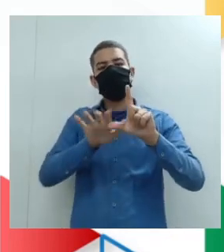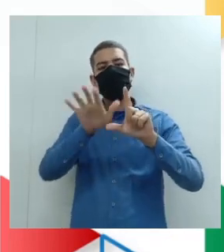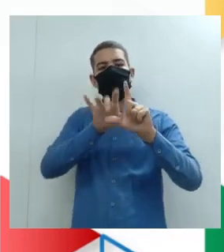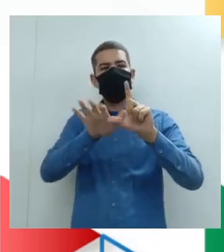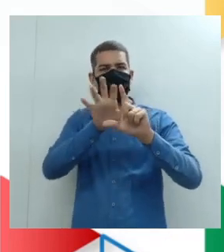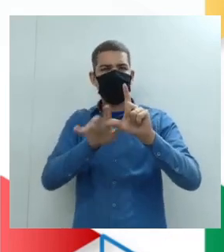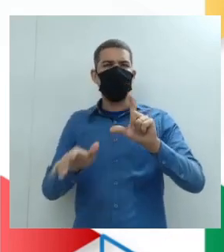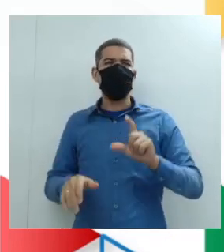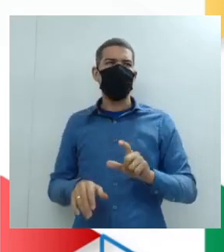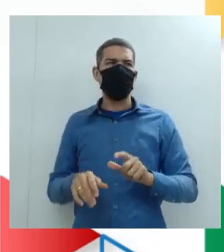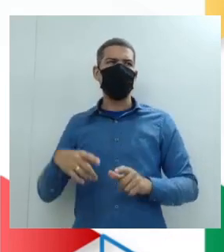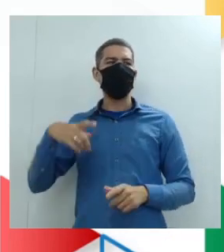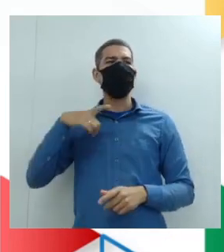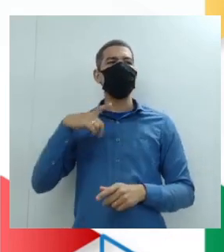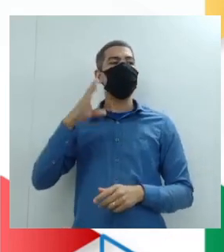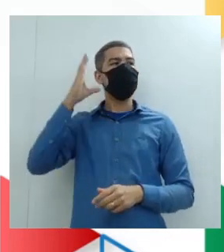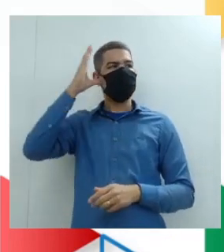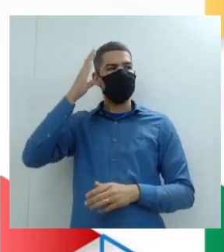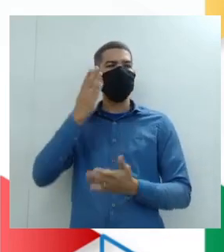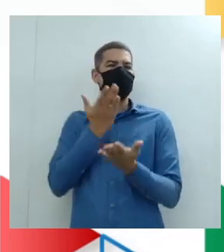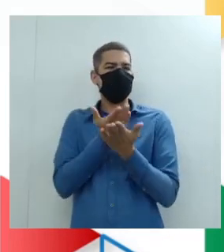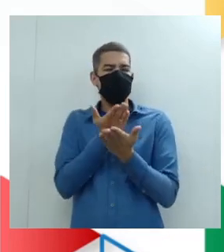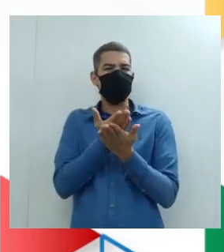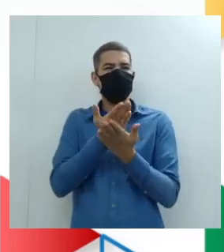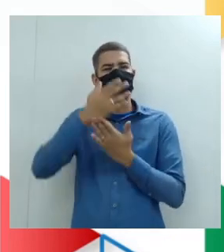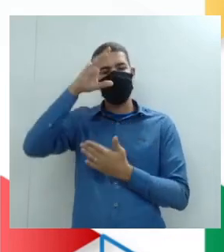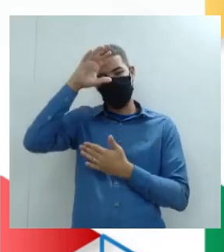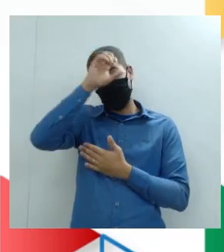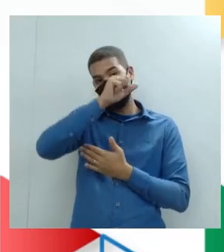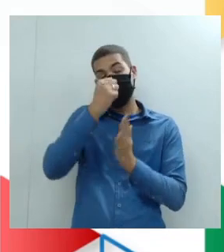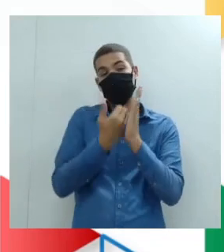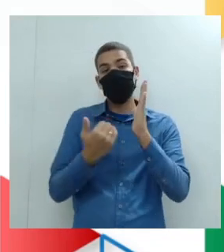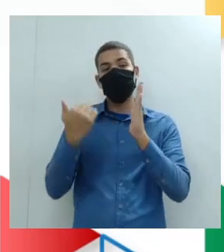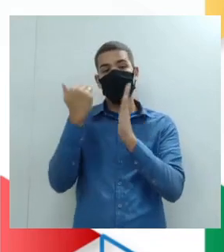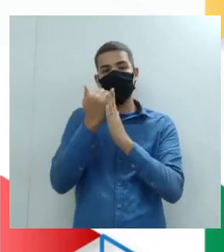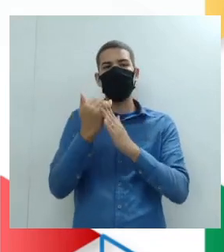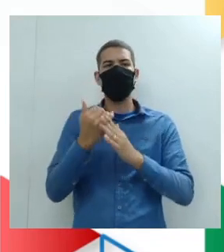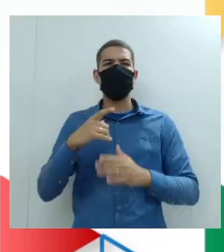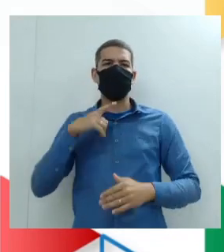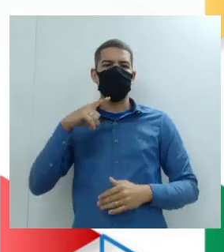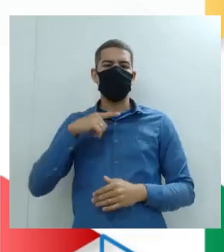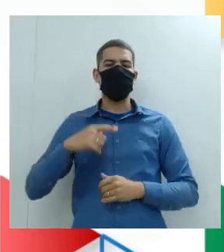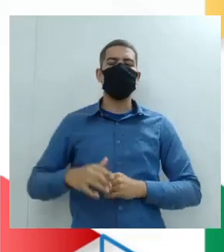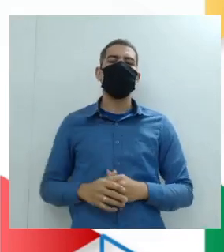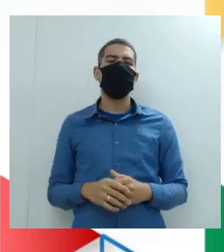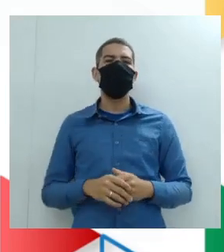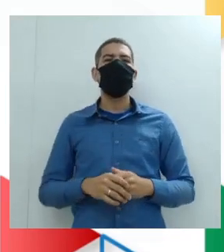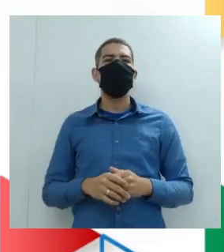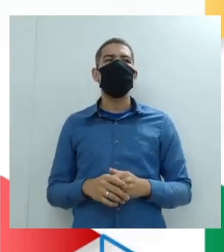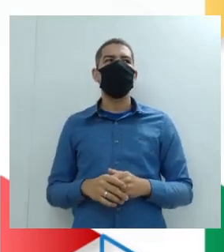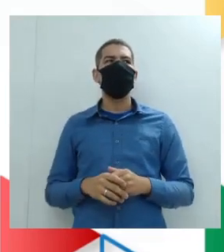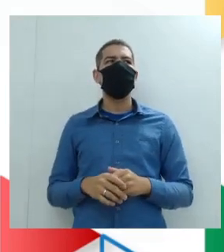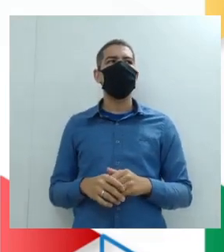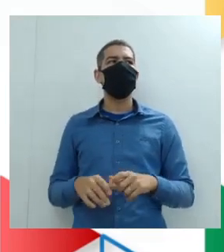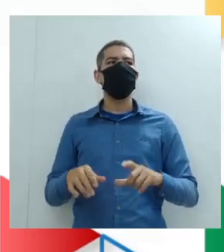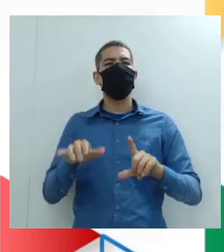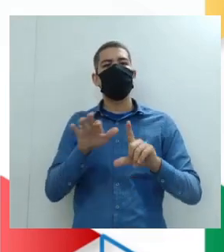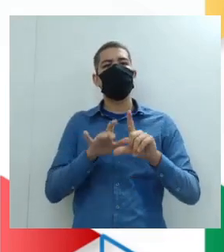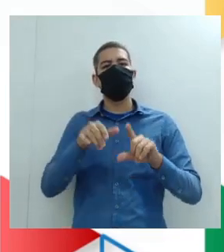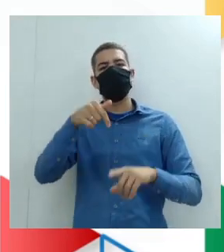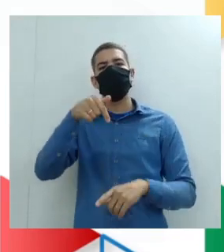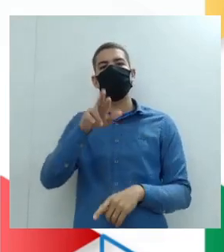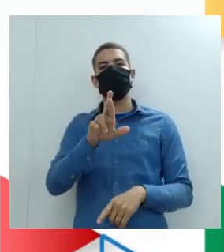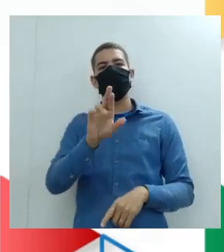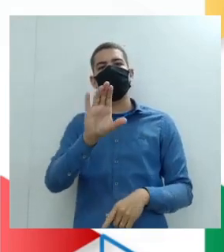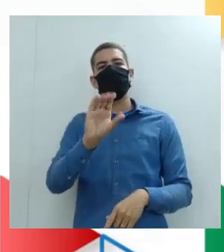para esse quadradinho preto e branco aí do teu lado direito, que a gente chama de QR Code, QR Code comumente chamado